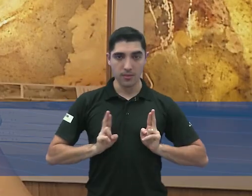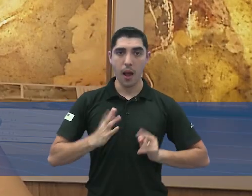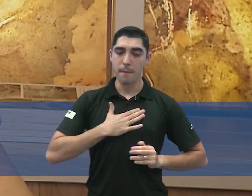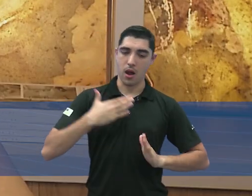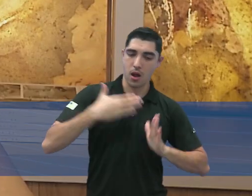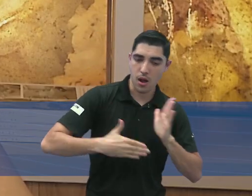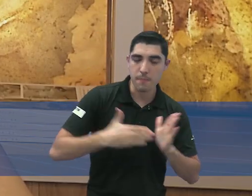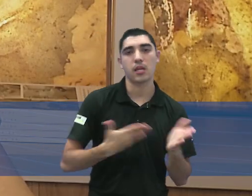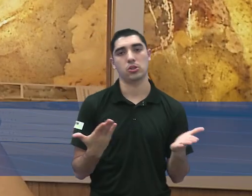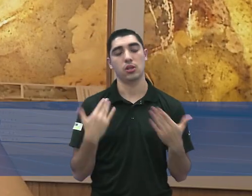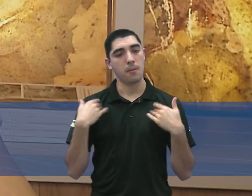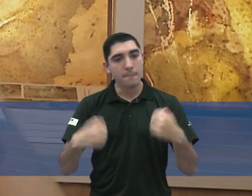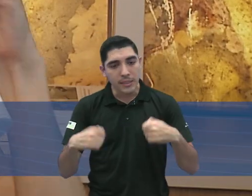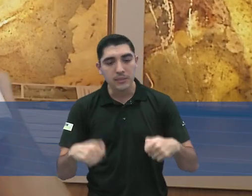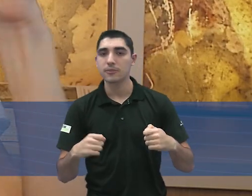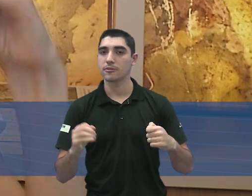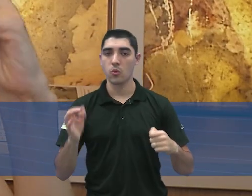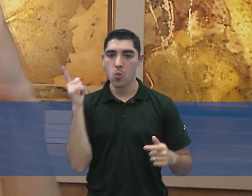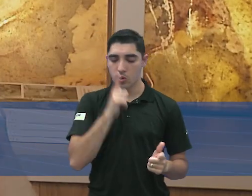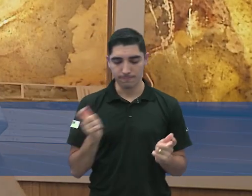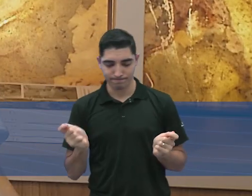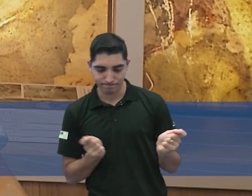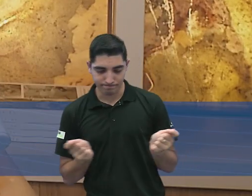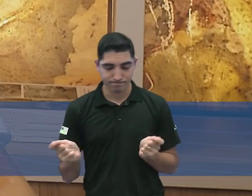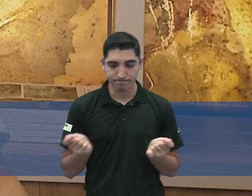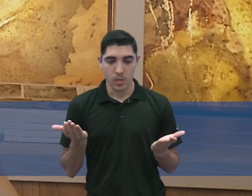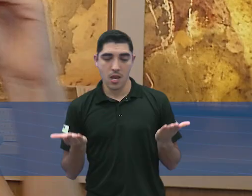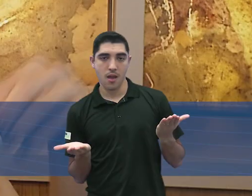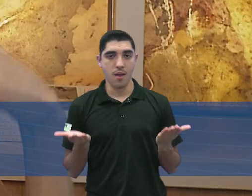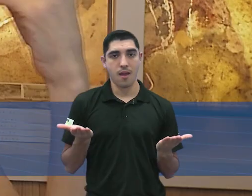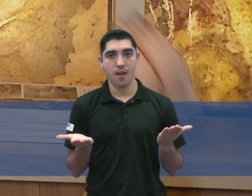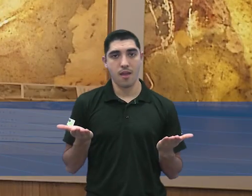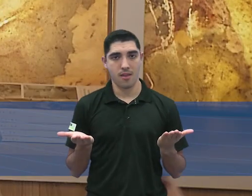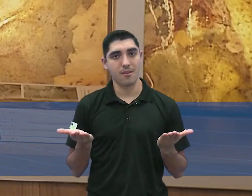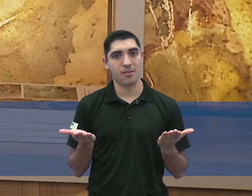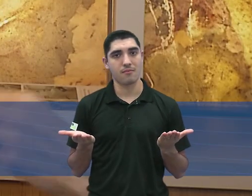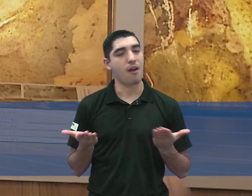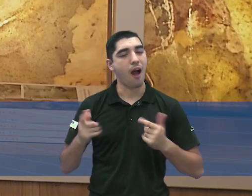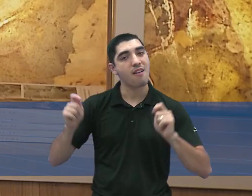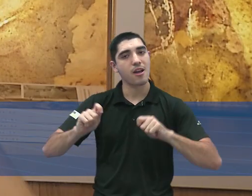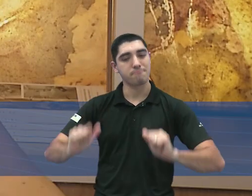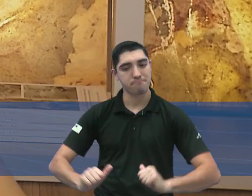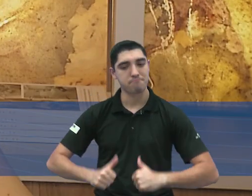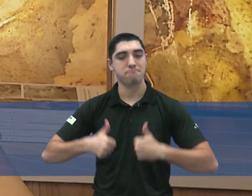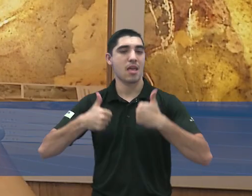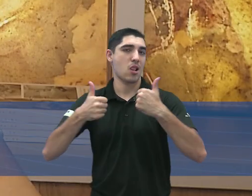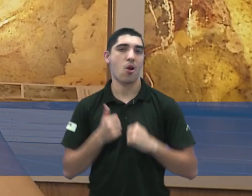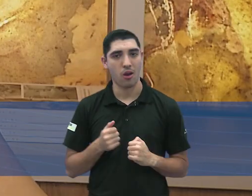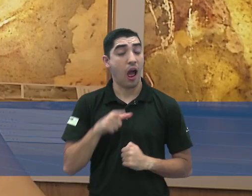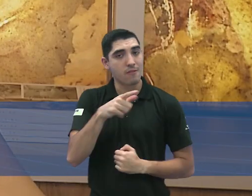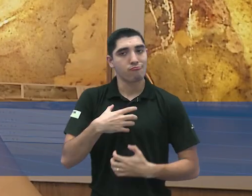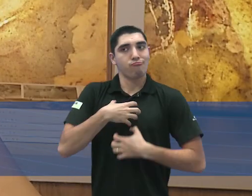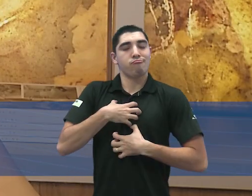limites e consegue se equilibrar, que você entrega para o mundo é muito mais bonito, né? E